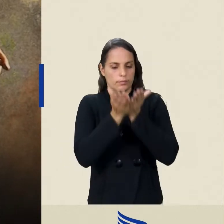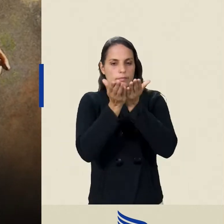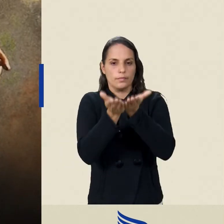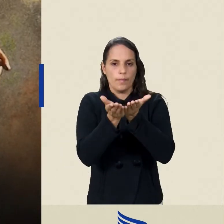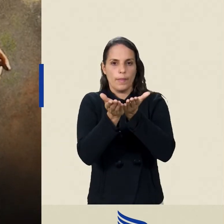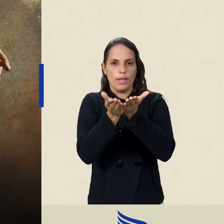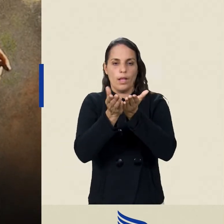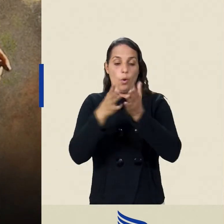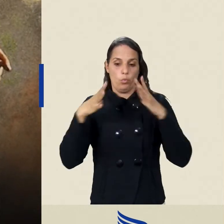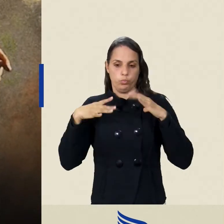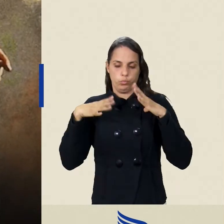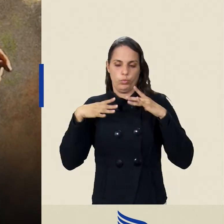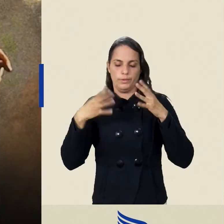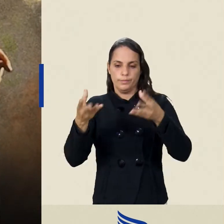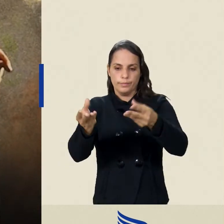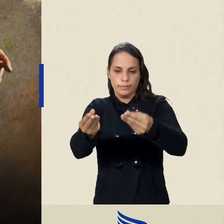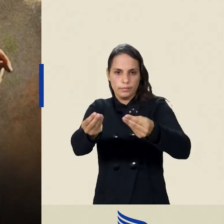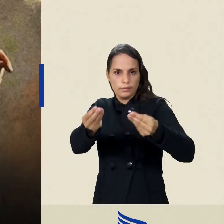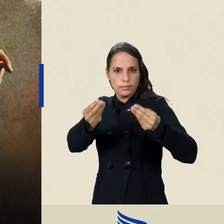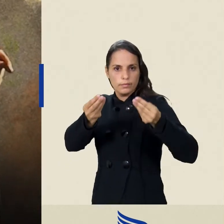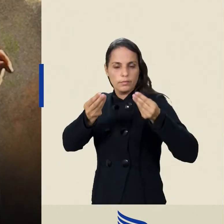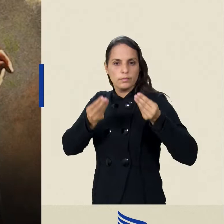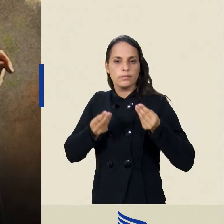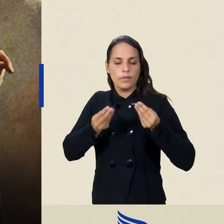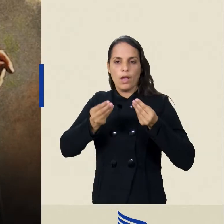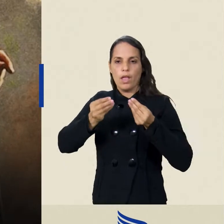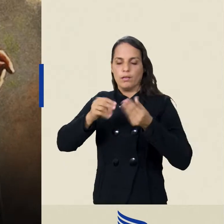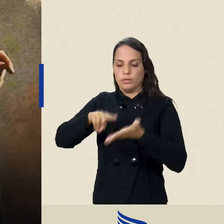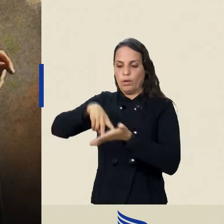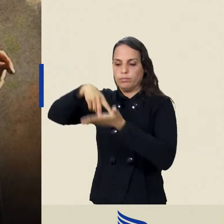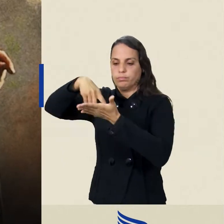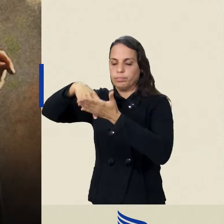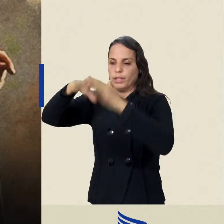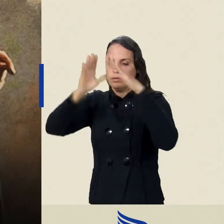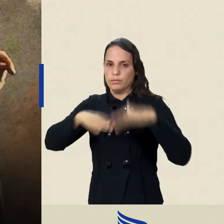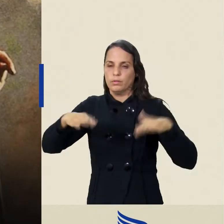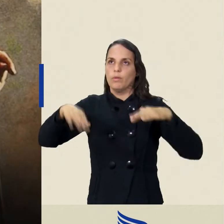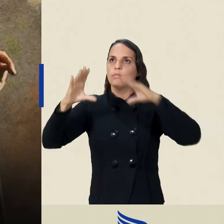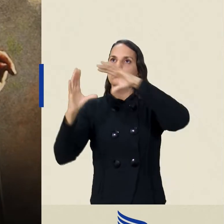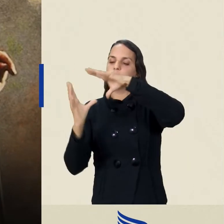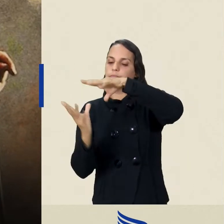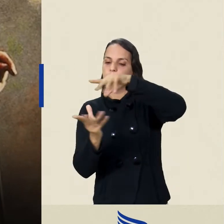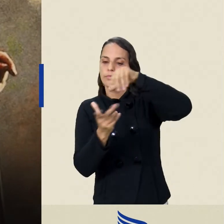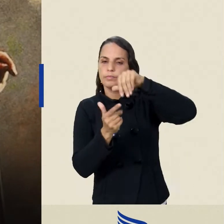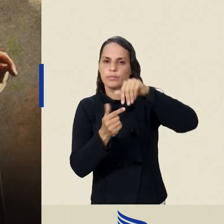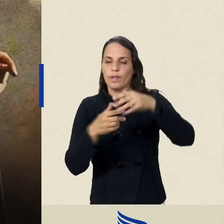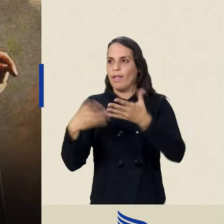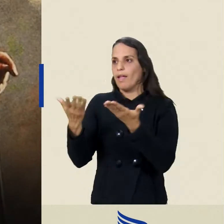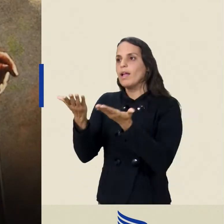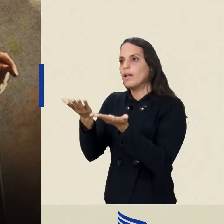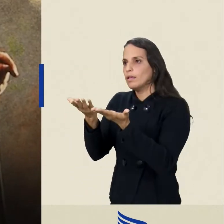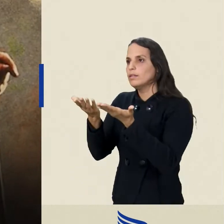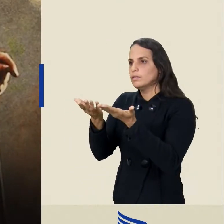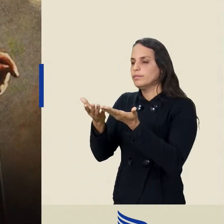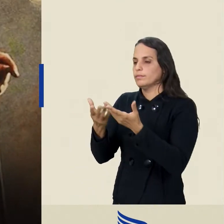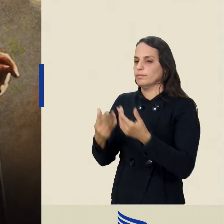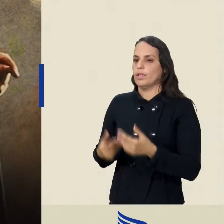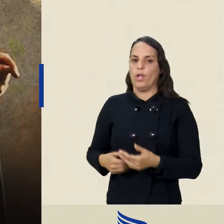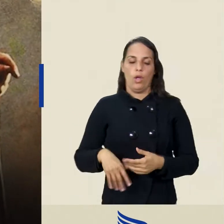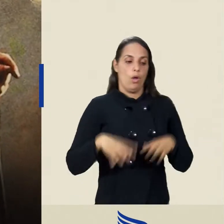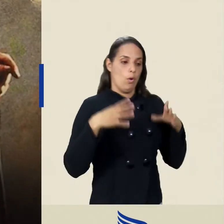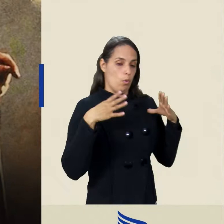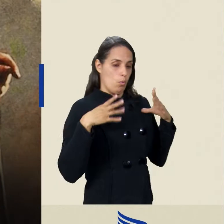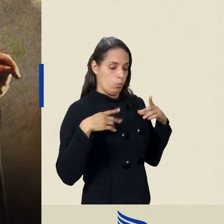que está em pé sobre o mar e sobre a terra. E fui ao anjo dizendo-lhe: Dá-me o livrinho. E ele